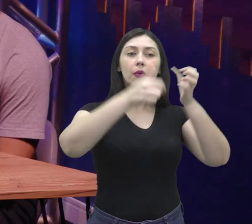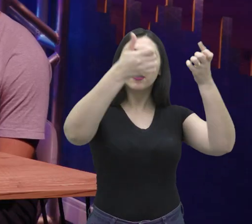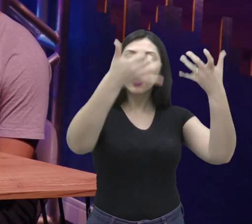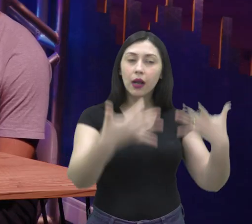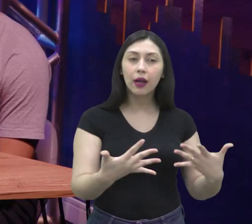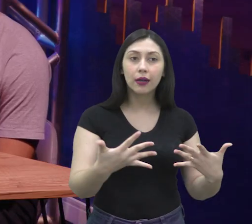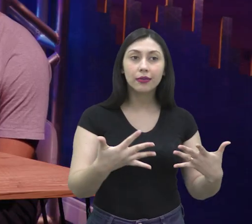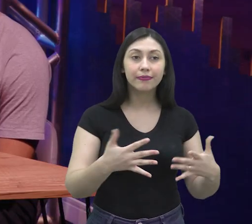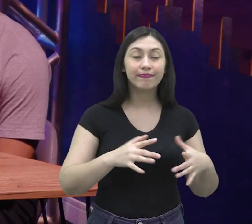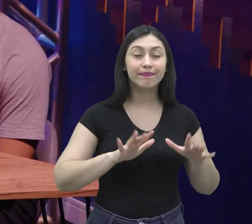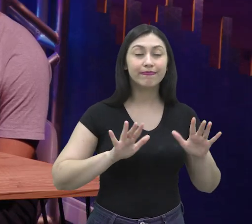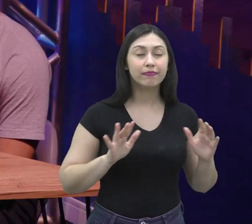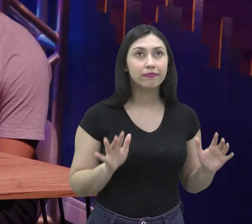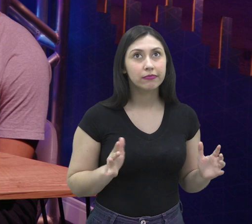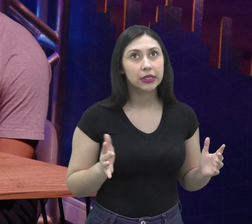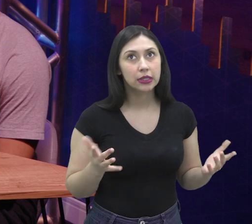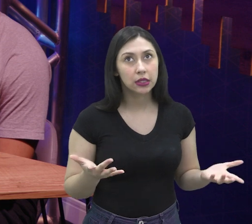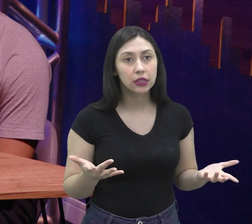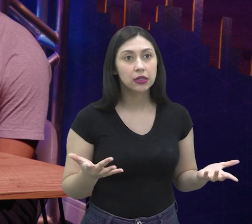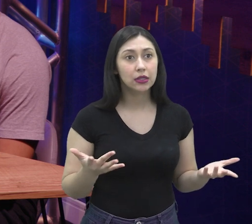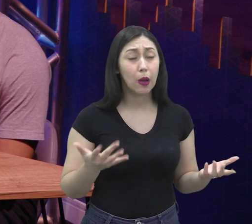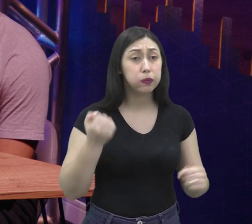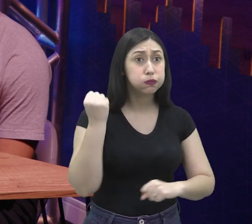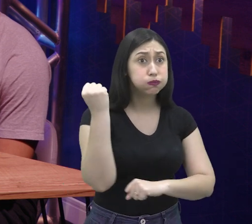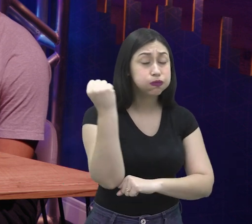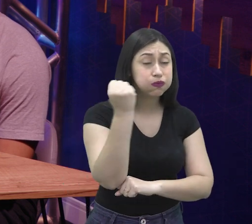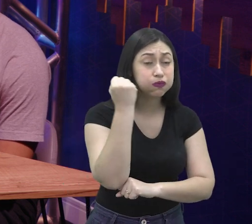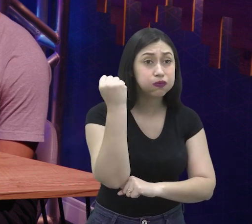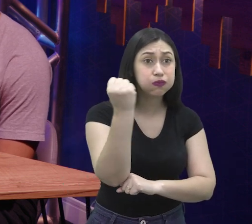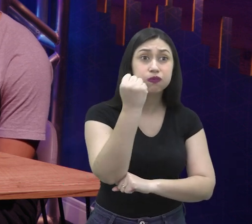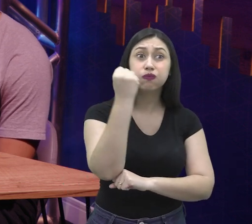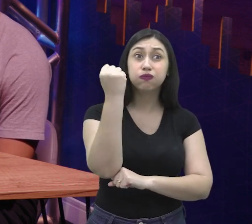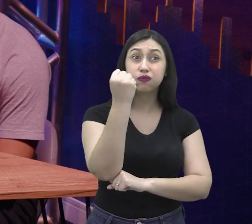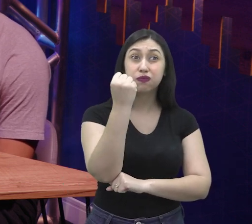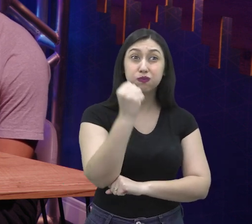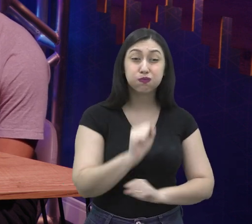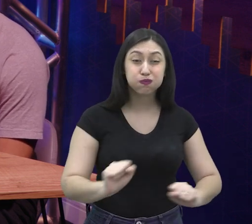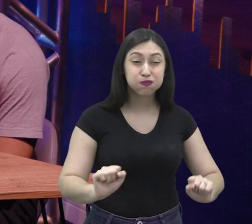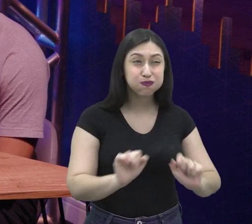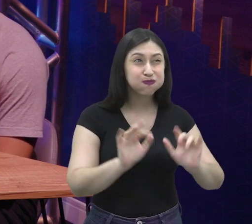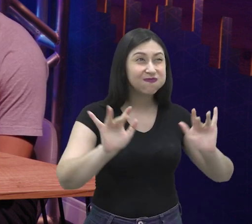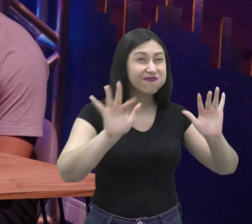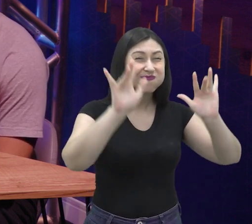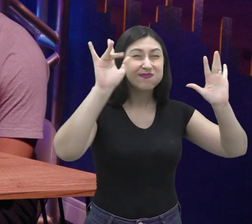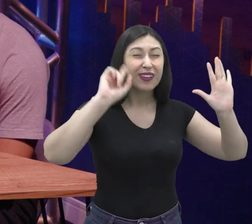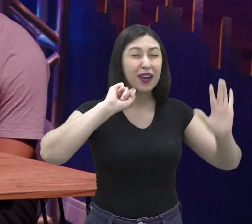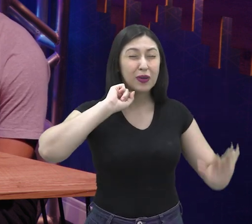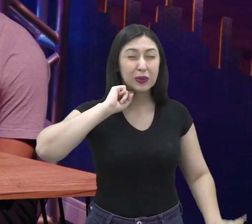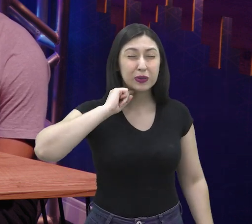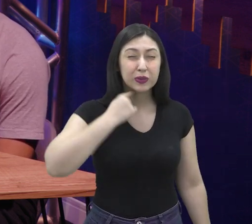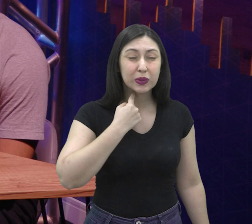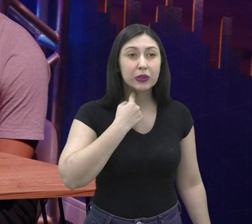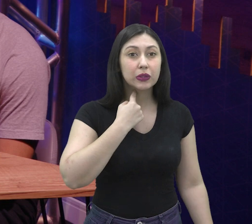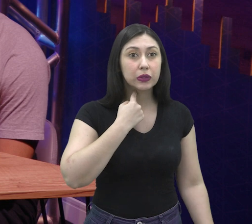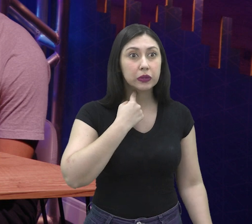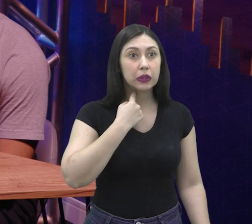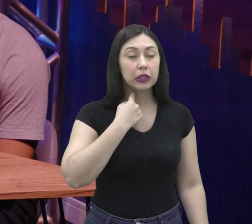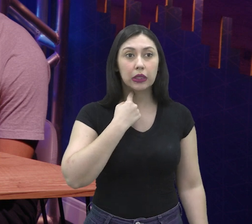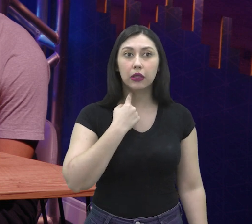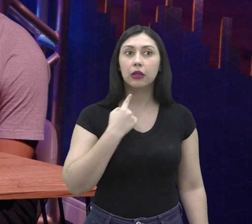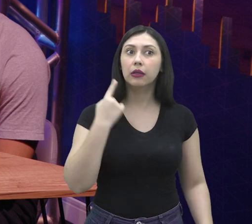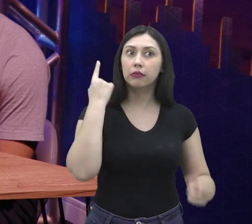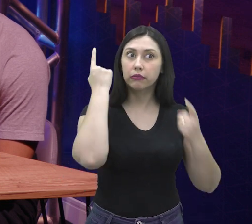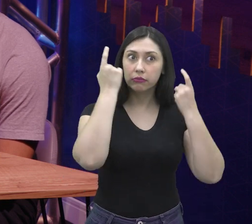isso. Só que nessa gravidade, no nível de poluição atmosférica que a gente atingiu, realmente